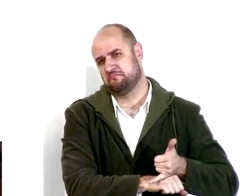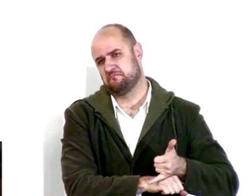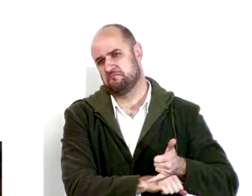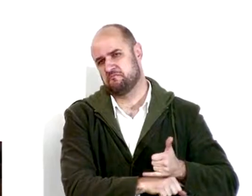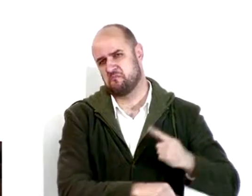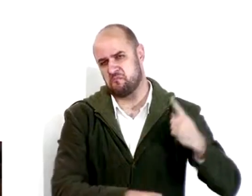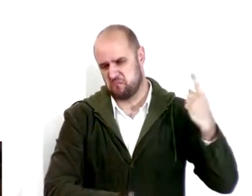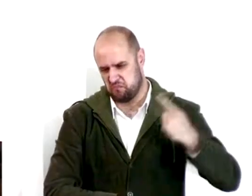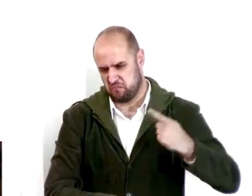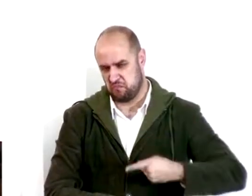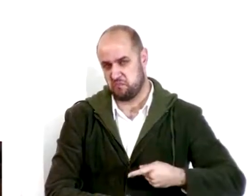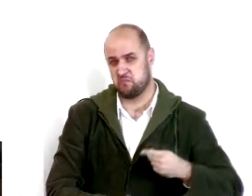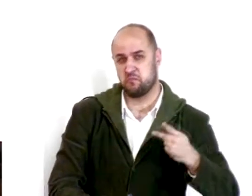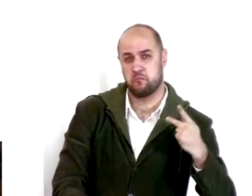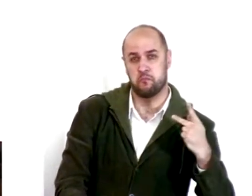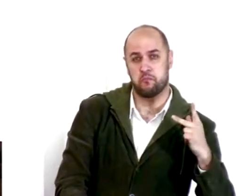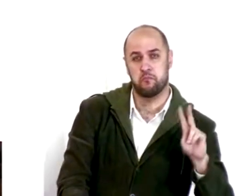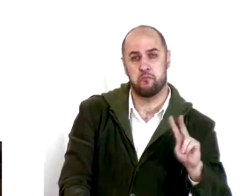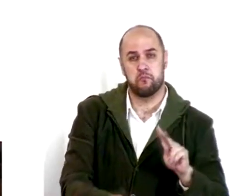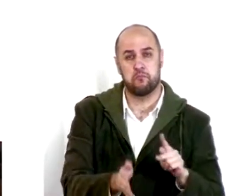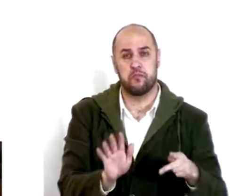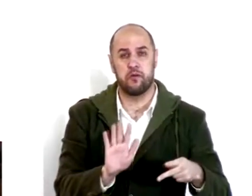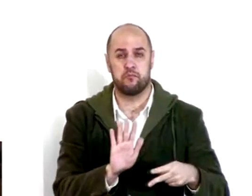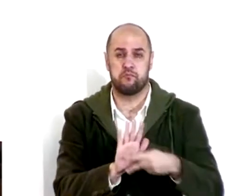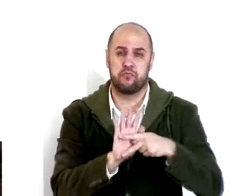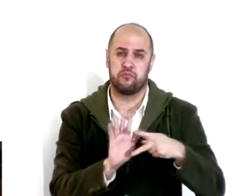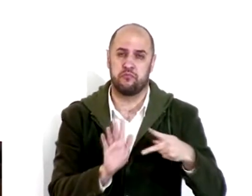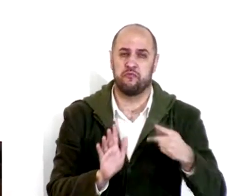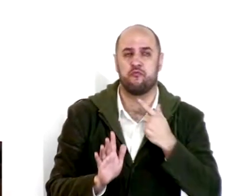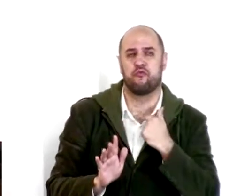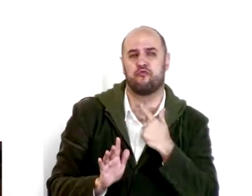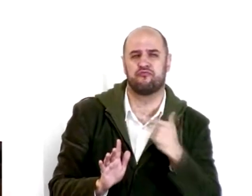para suas próprias finalidades.